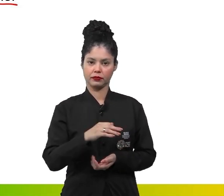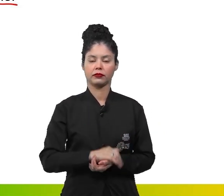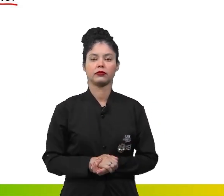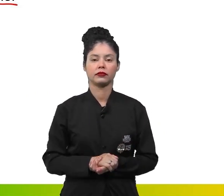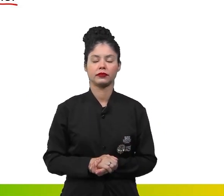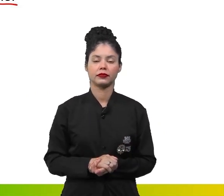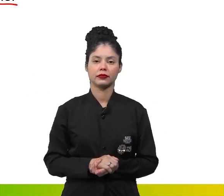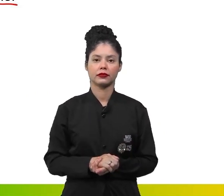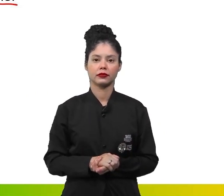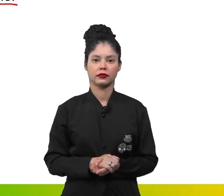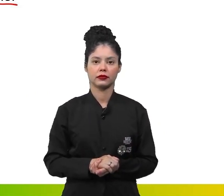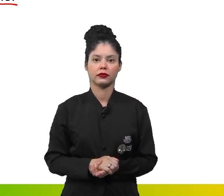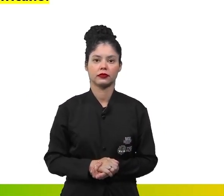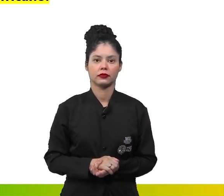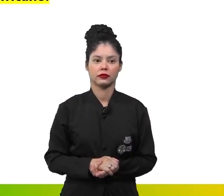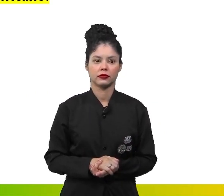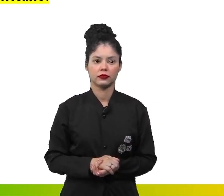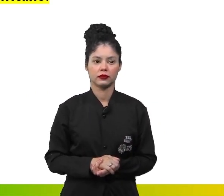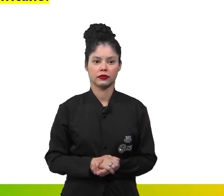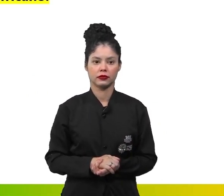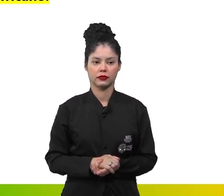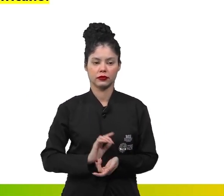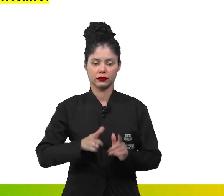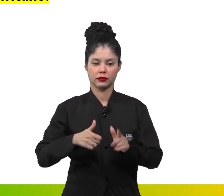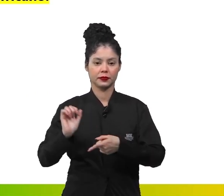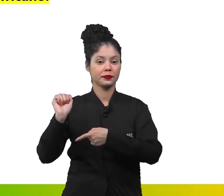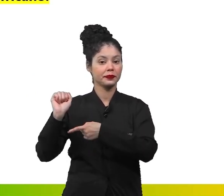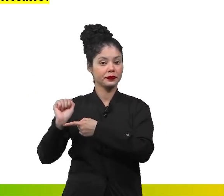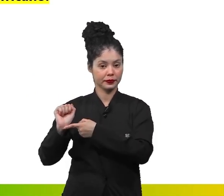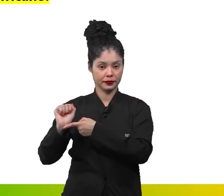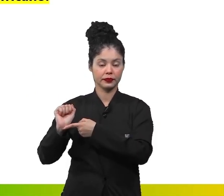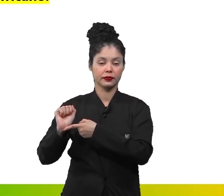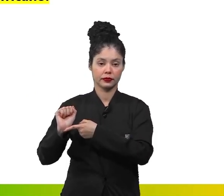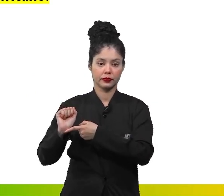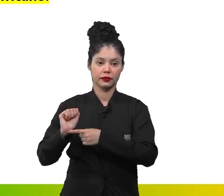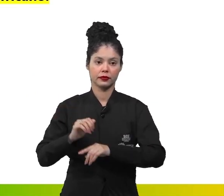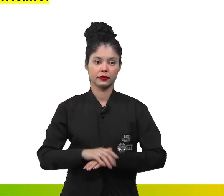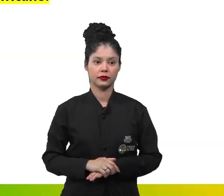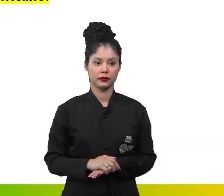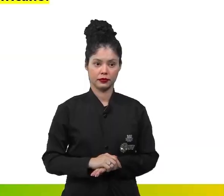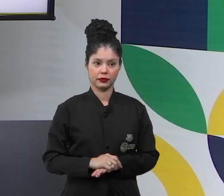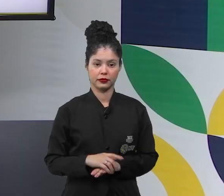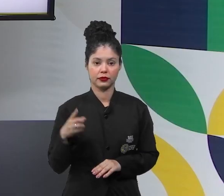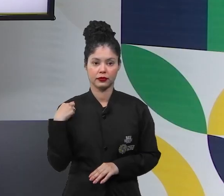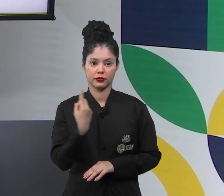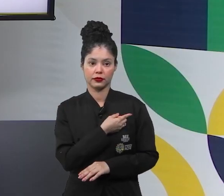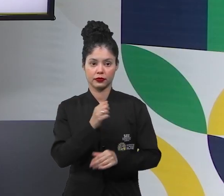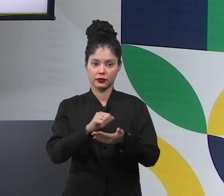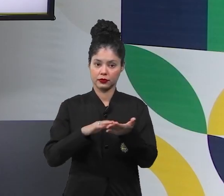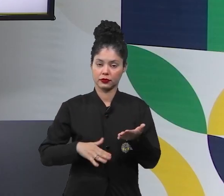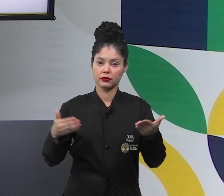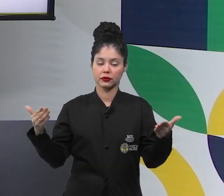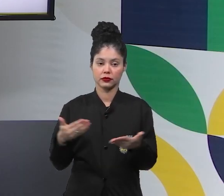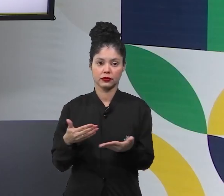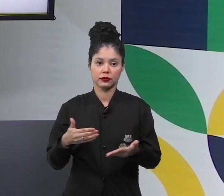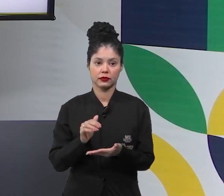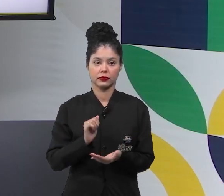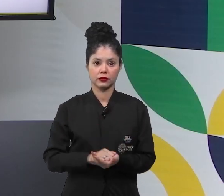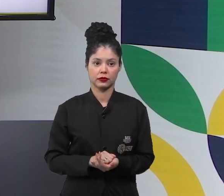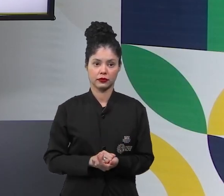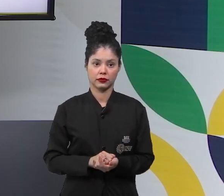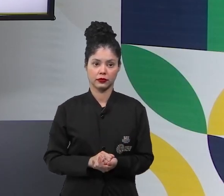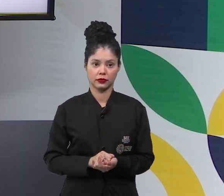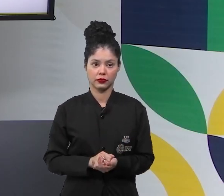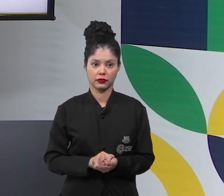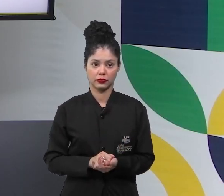correta, tá? Então, alternativa A, essa foi a nossa atividade de hoje. Deixo aqui